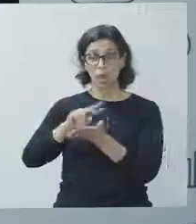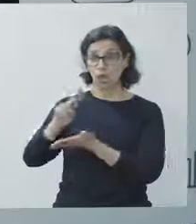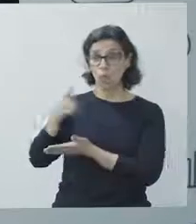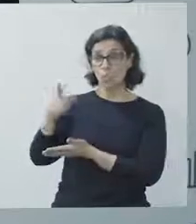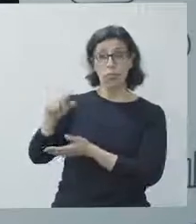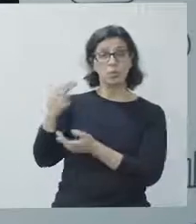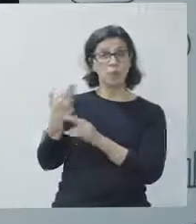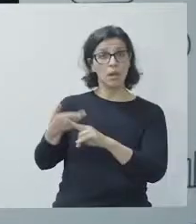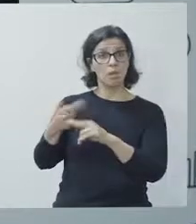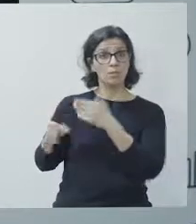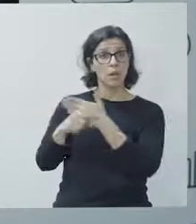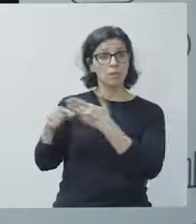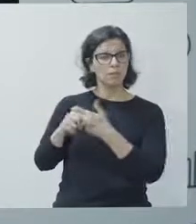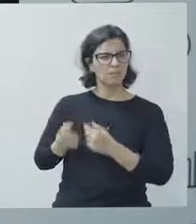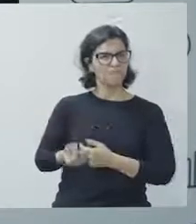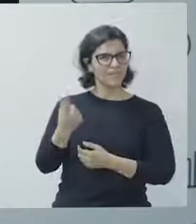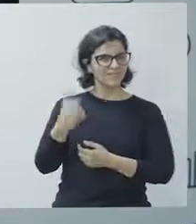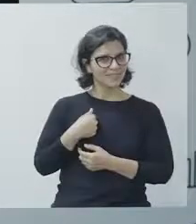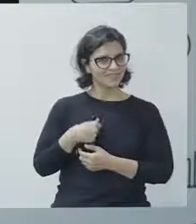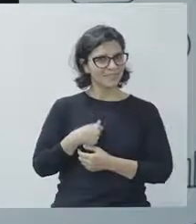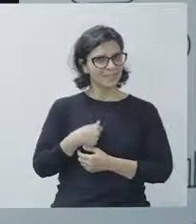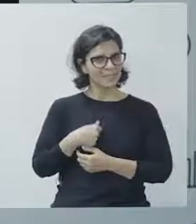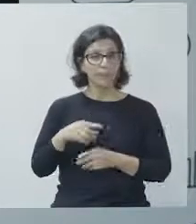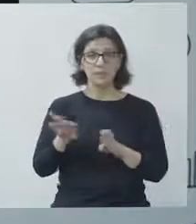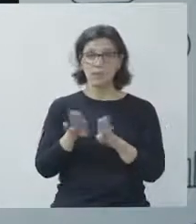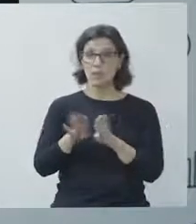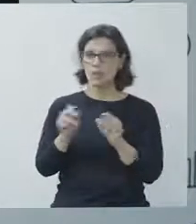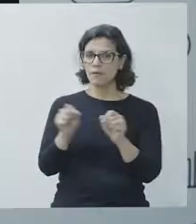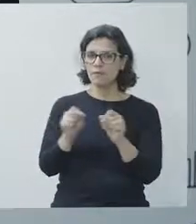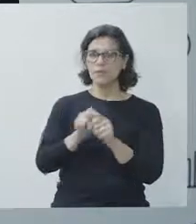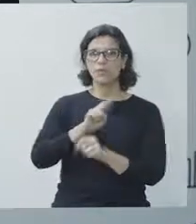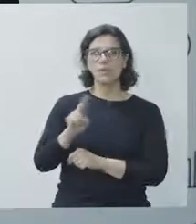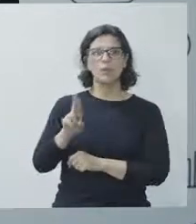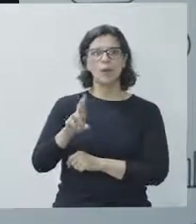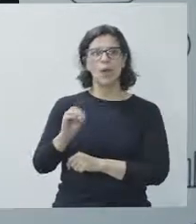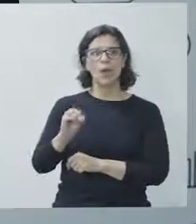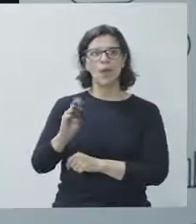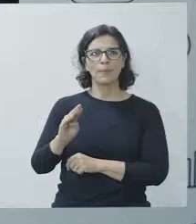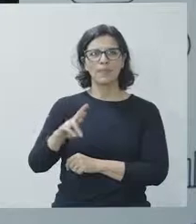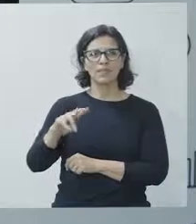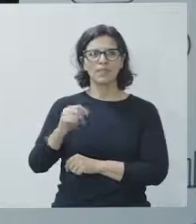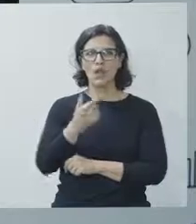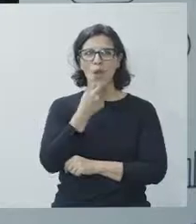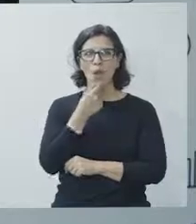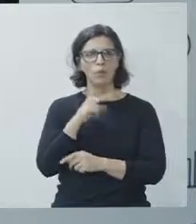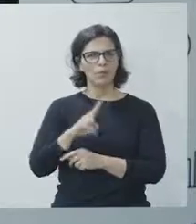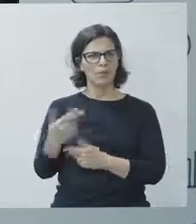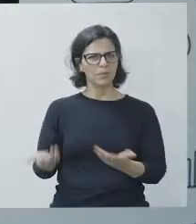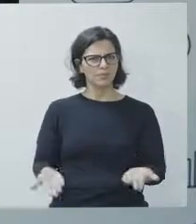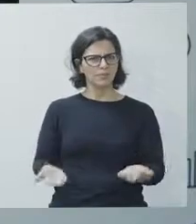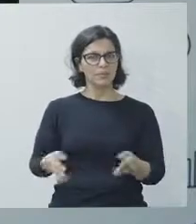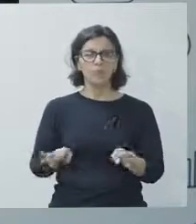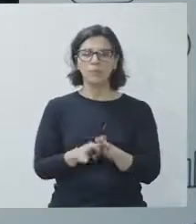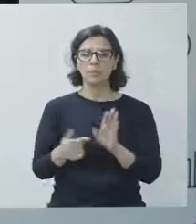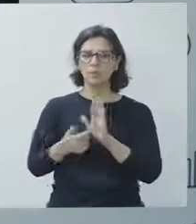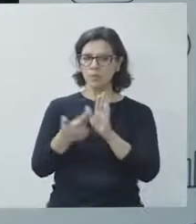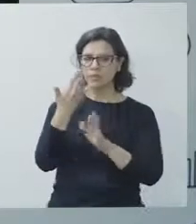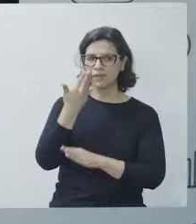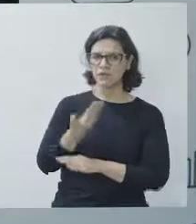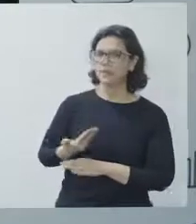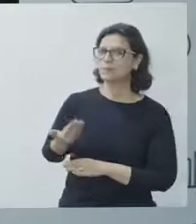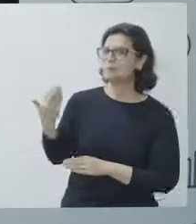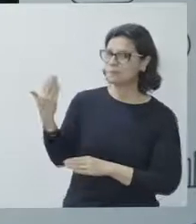nome como autor. Não é interessante? Né? E ela colocou ali um autor, o Robert. Trouxe para vocês, olha só, para